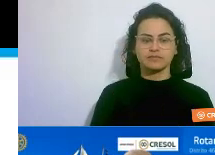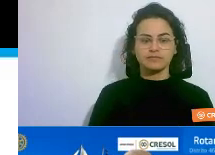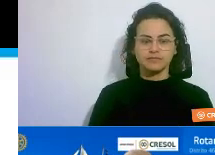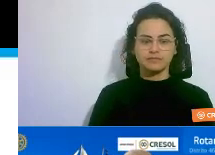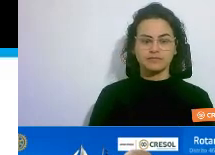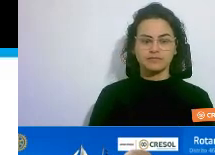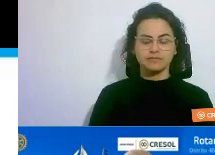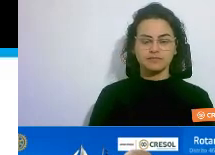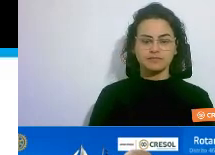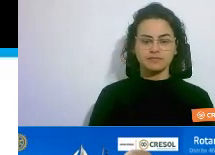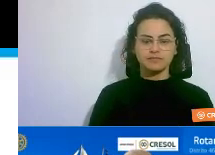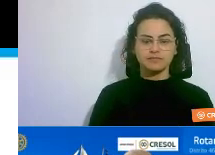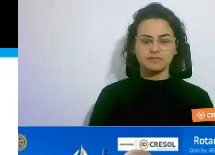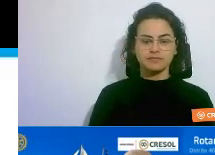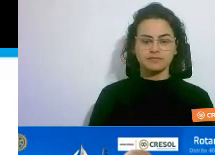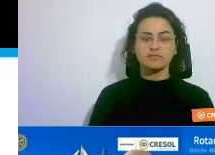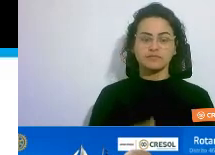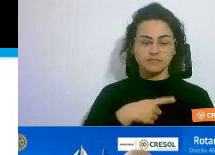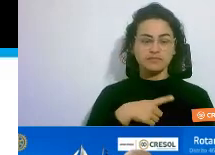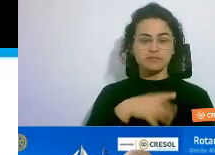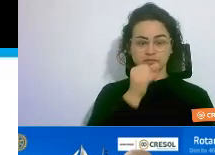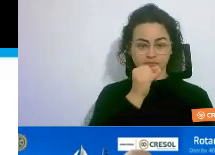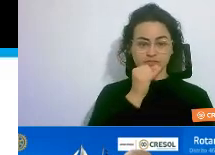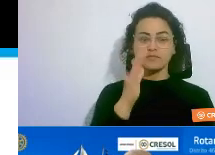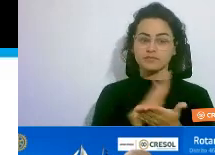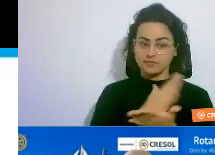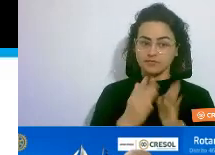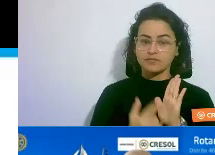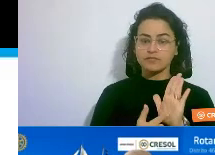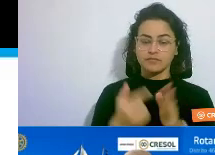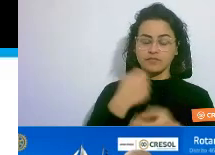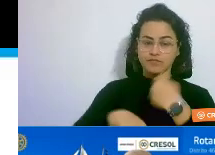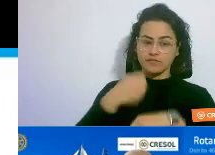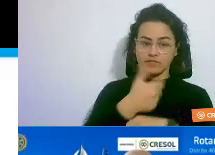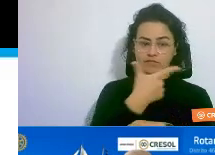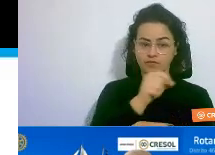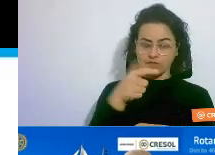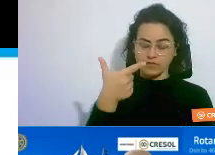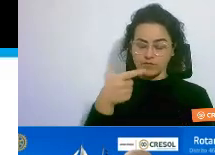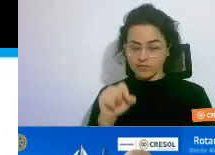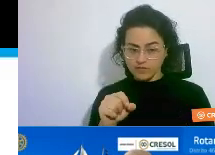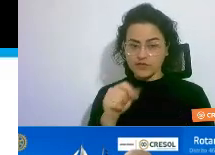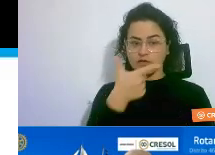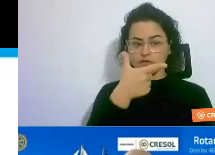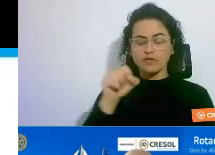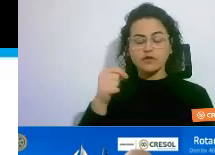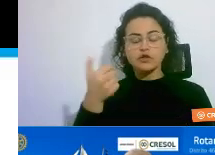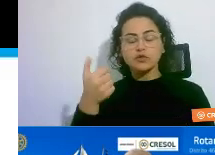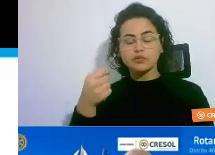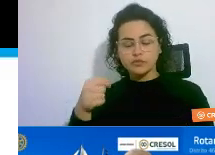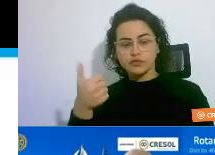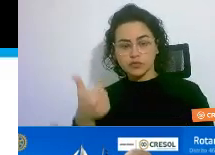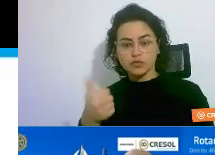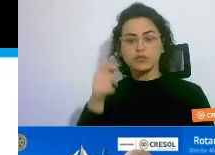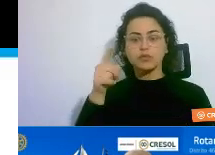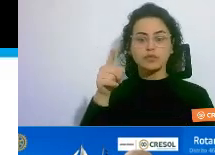Aqui eu vou passar para vocês alguns exemplos que em 2020 e 21, no ano do governador Edson, foram feitos